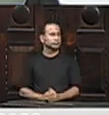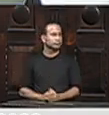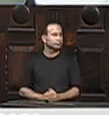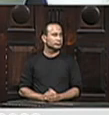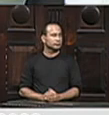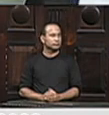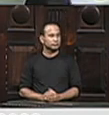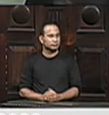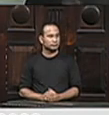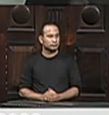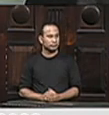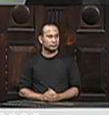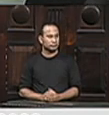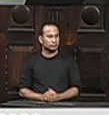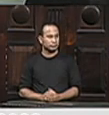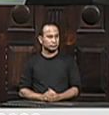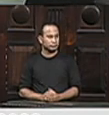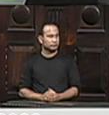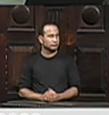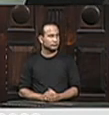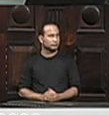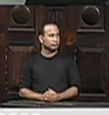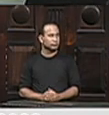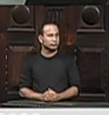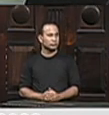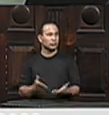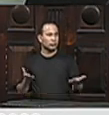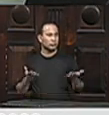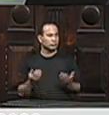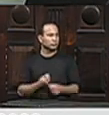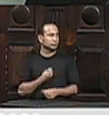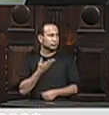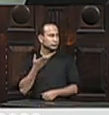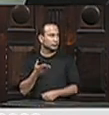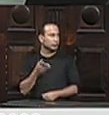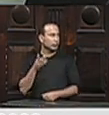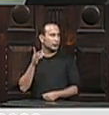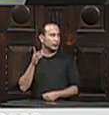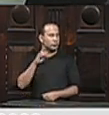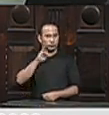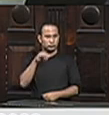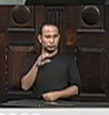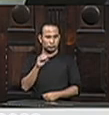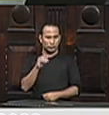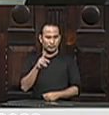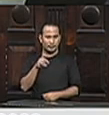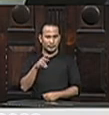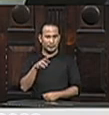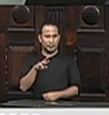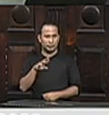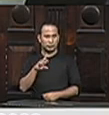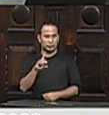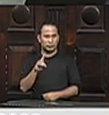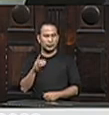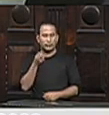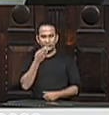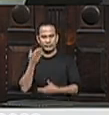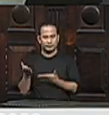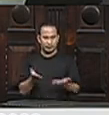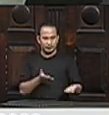atitude de governo do Estado derrubar, liminar, impedindo aquilo que tinha sido